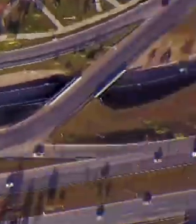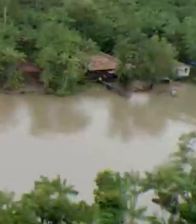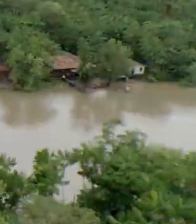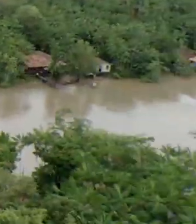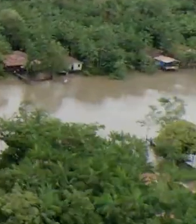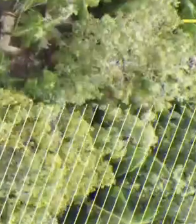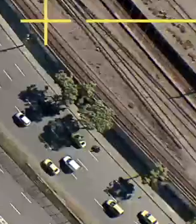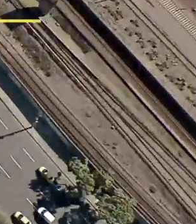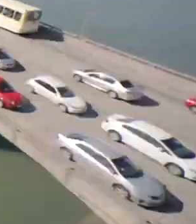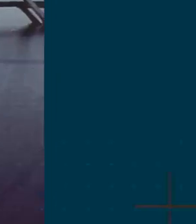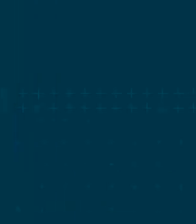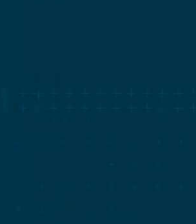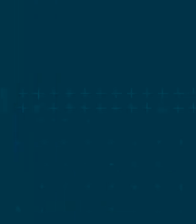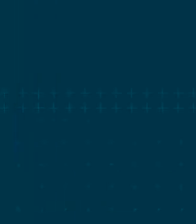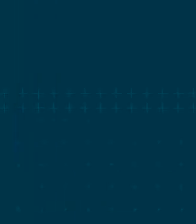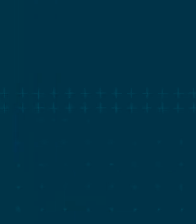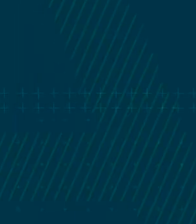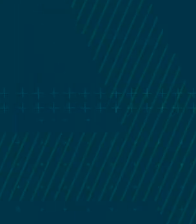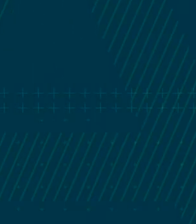Música